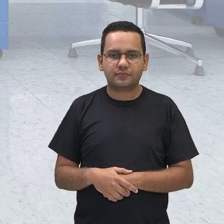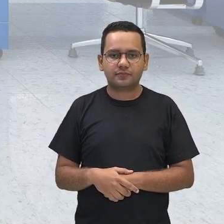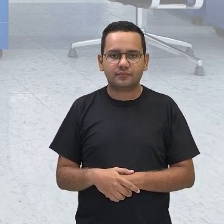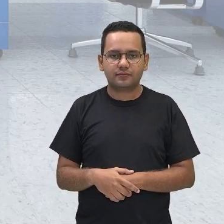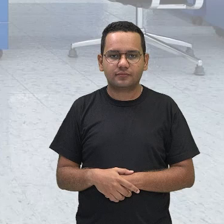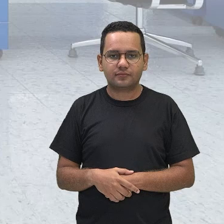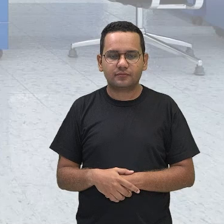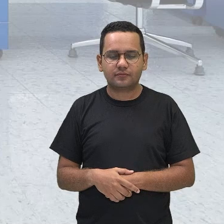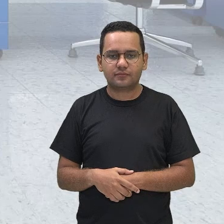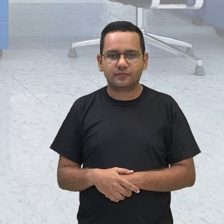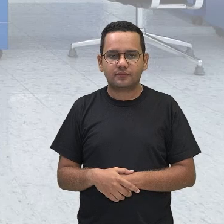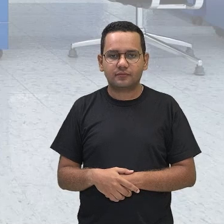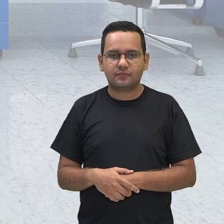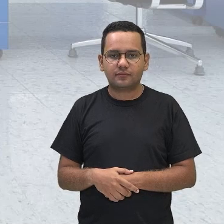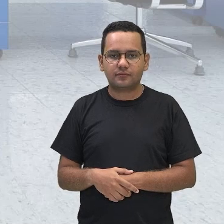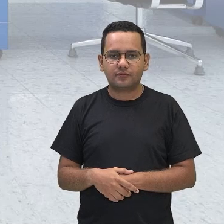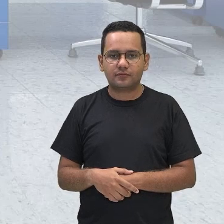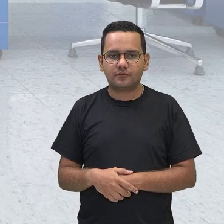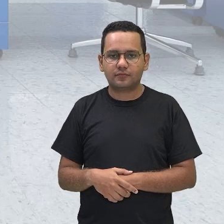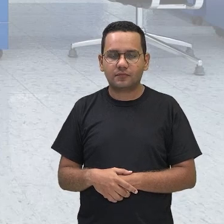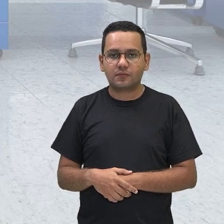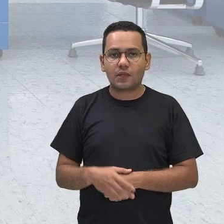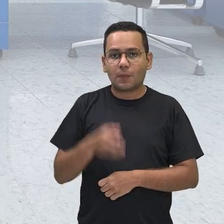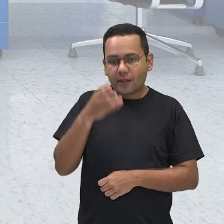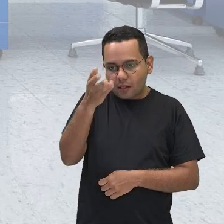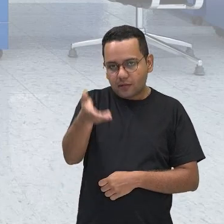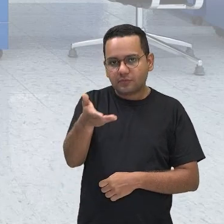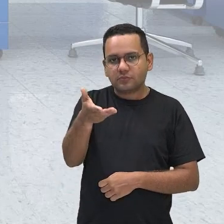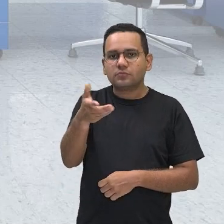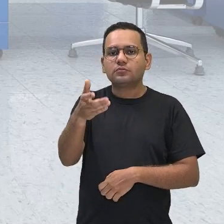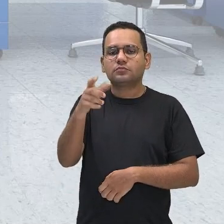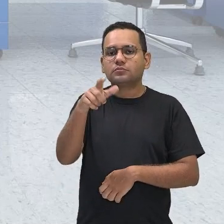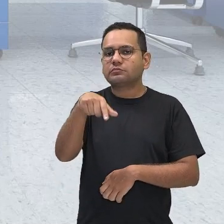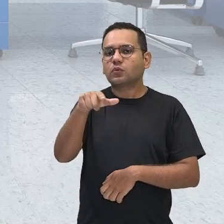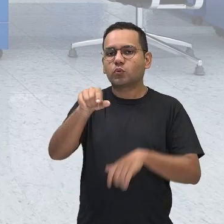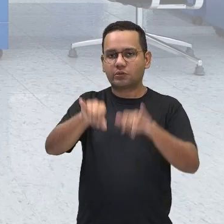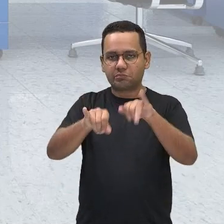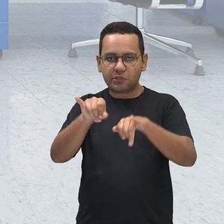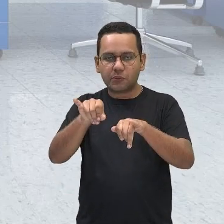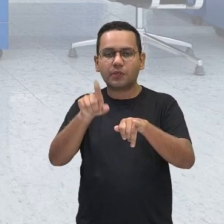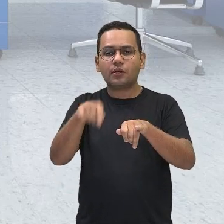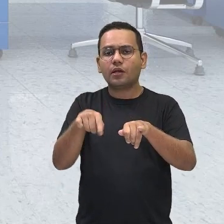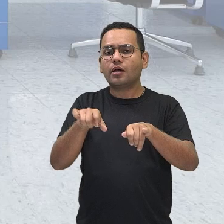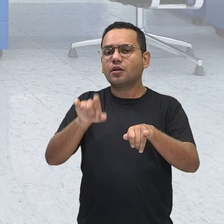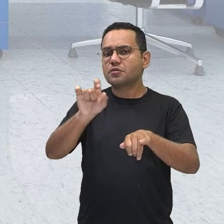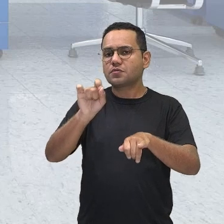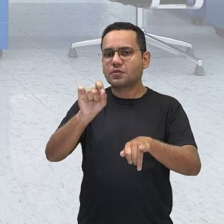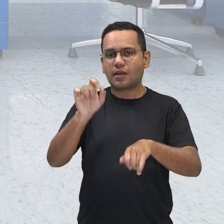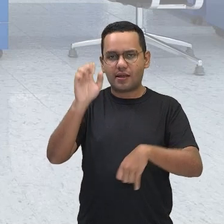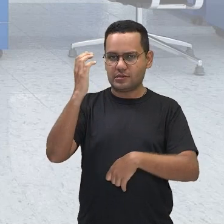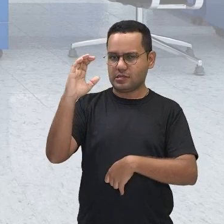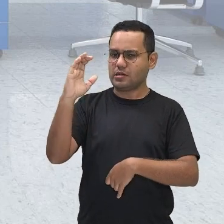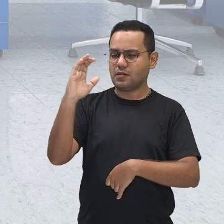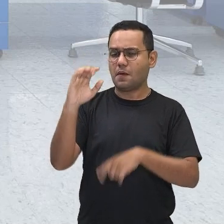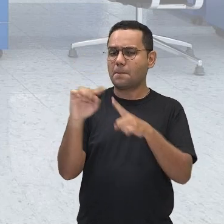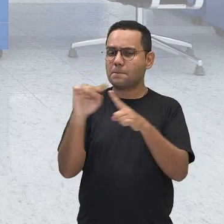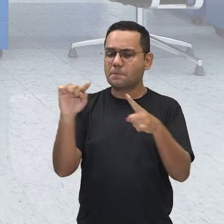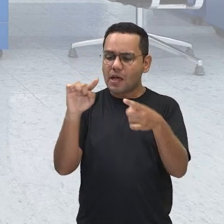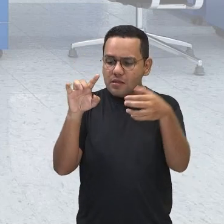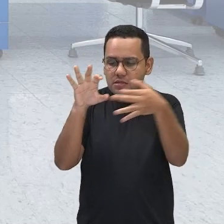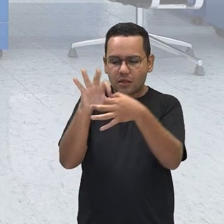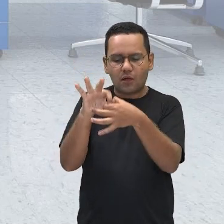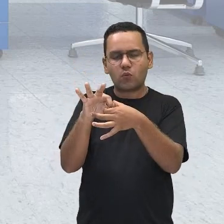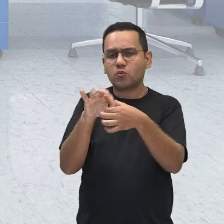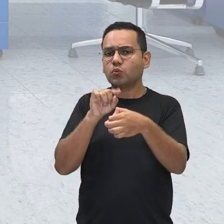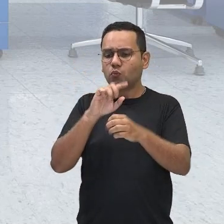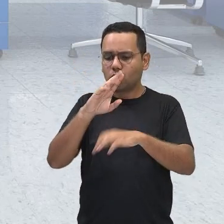a química, enquanto ciência, ela é importante não só pelo esse processo de criação